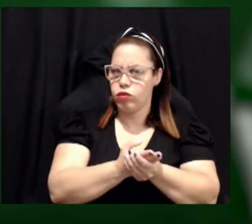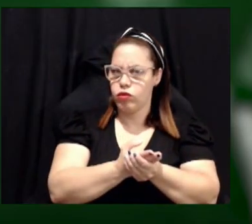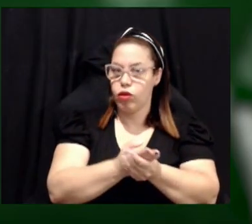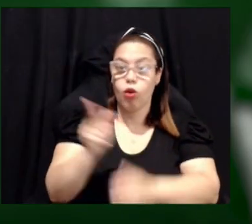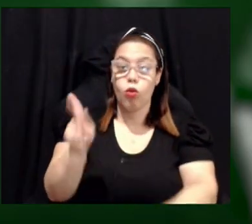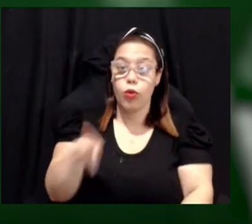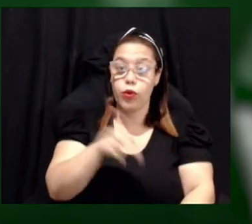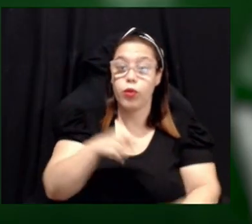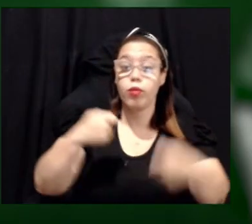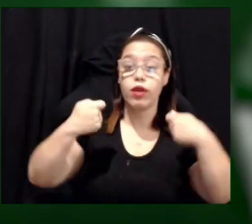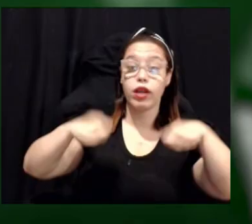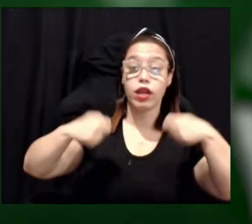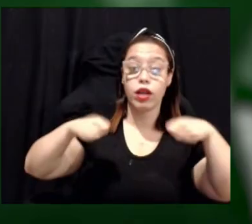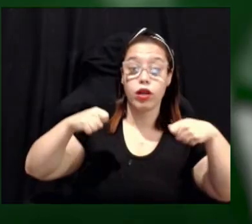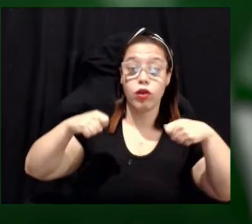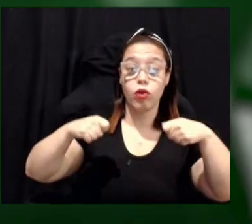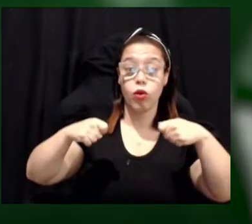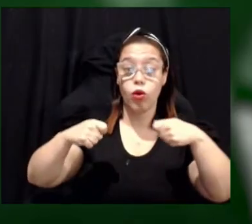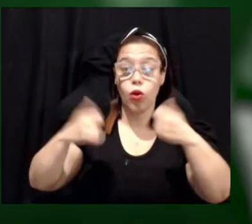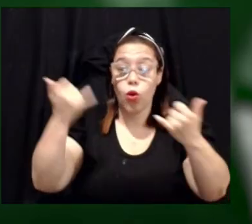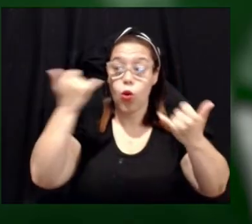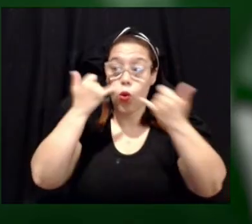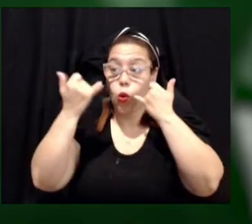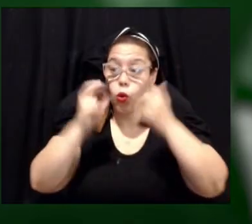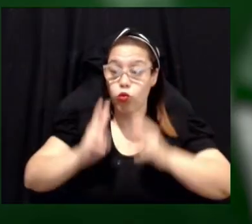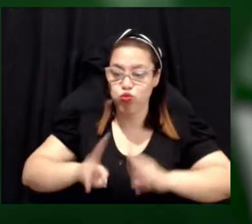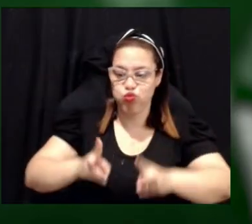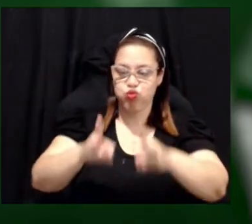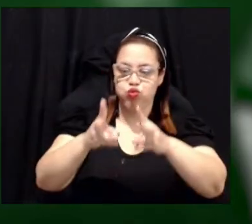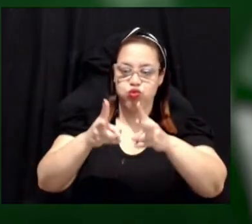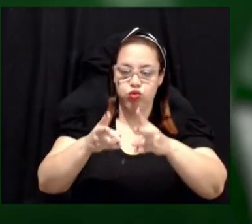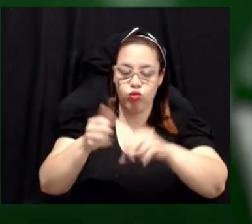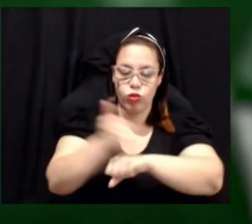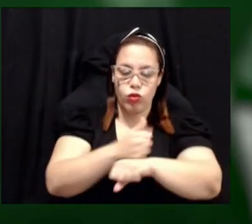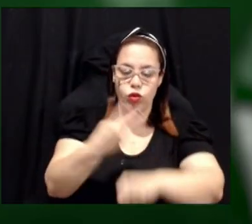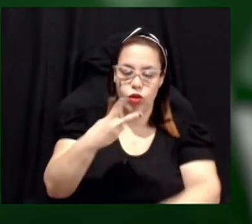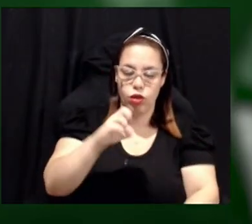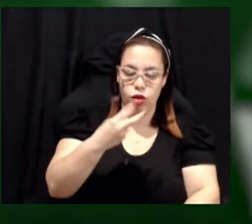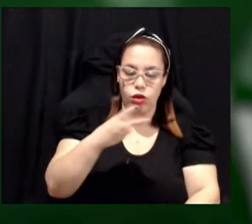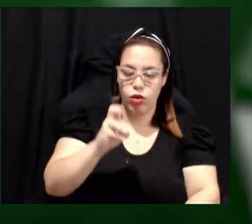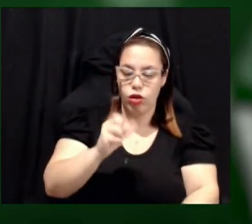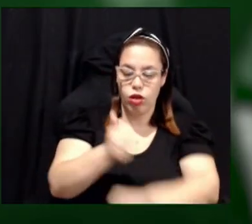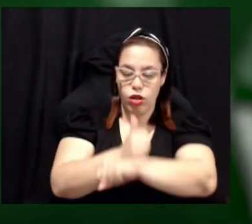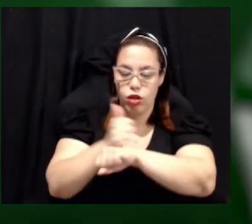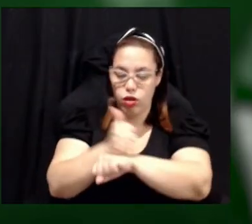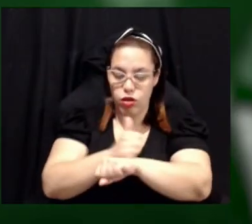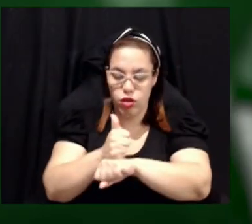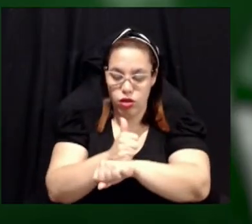precisam passar de formação continuada, então agora em 2025, essa formação ela será